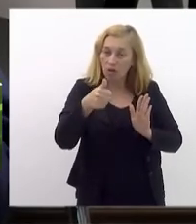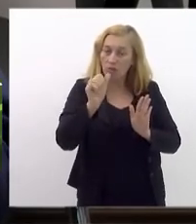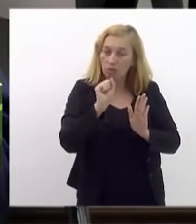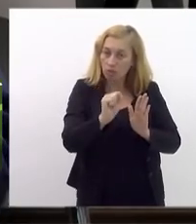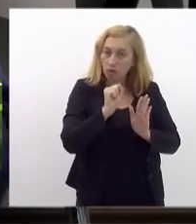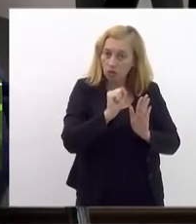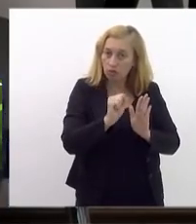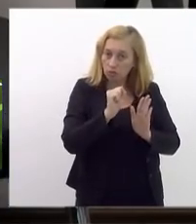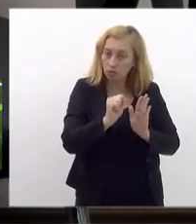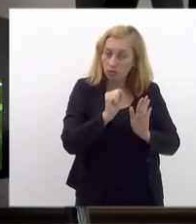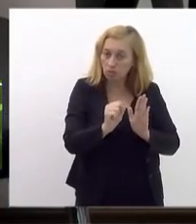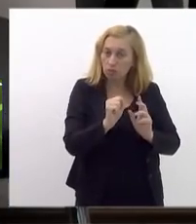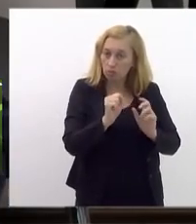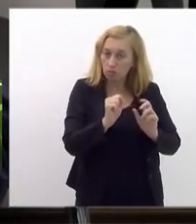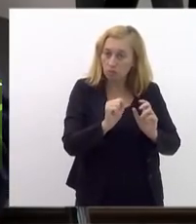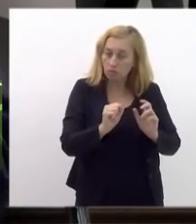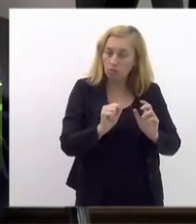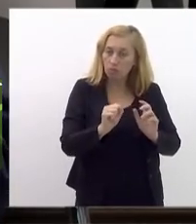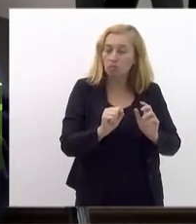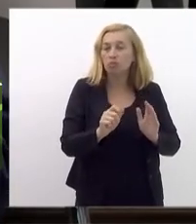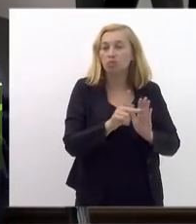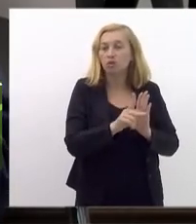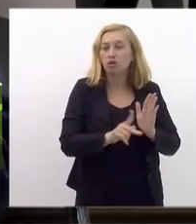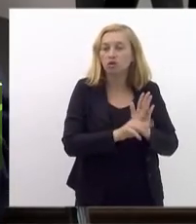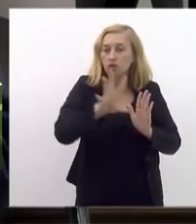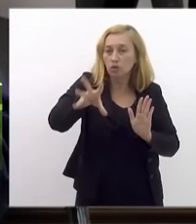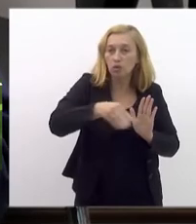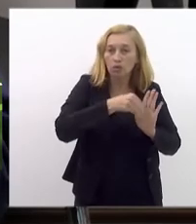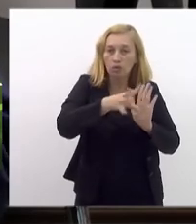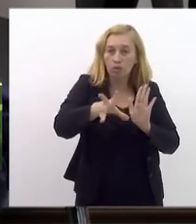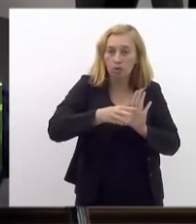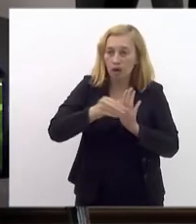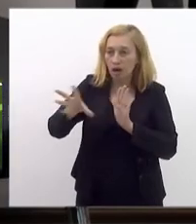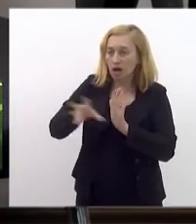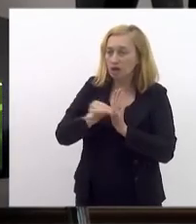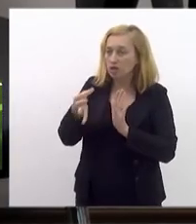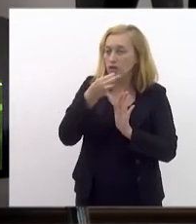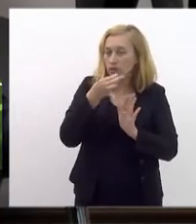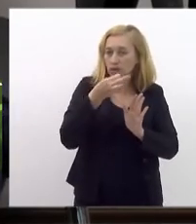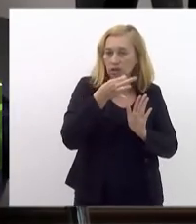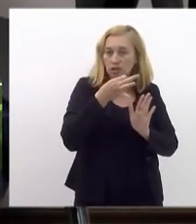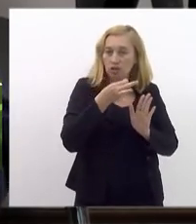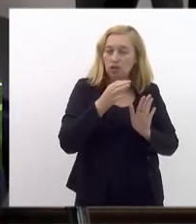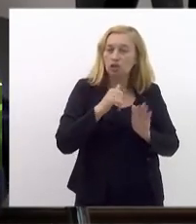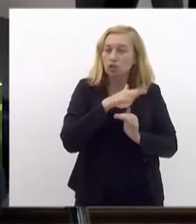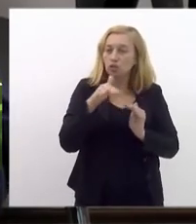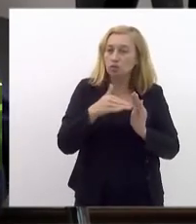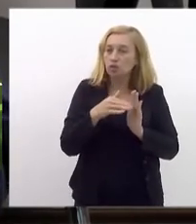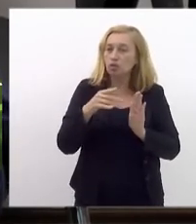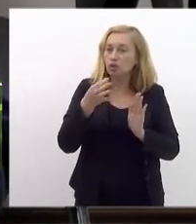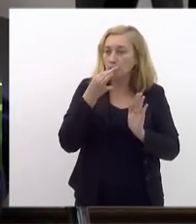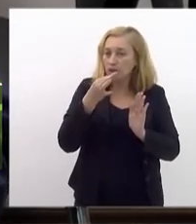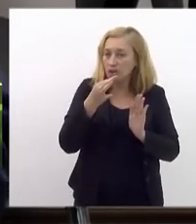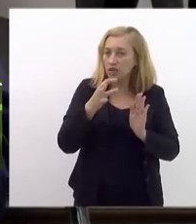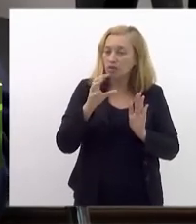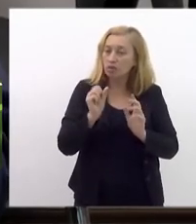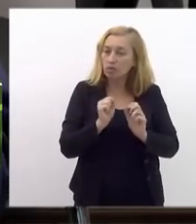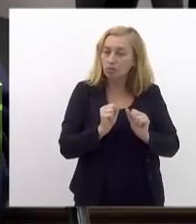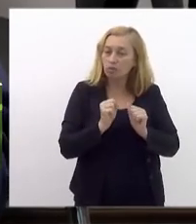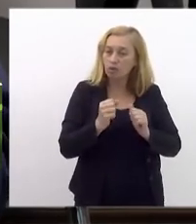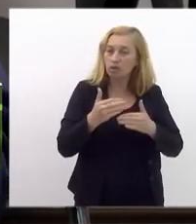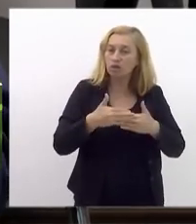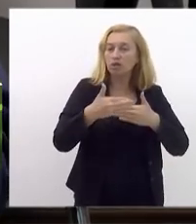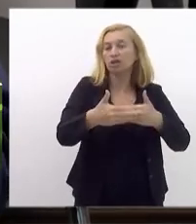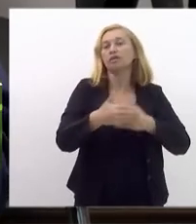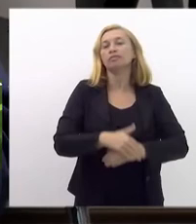possível, incorporar as sugestões que apareceram aqui e, com essas sugestões, nós podermos andar.